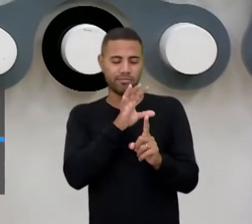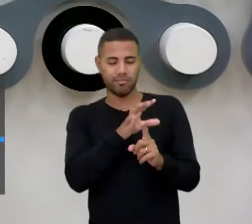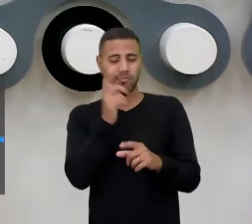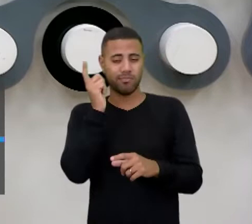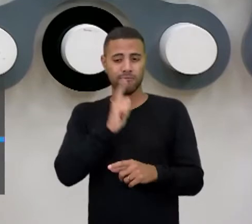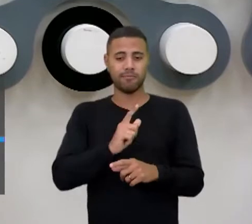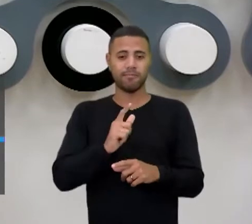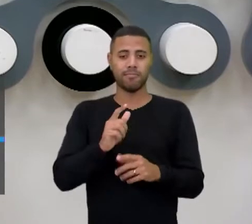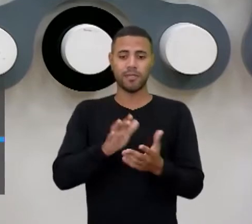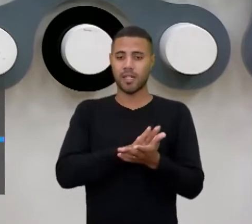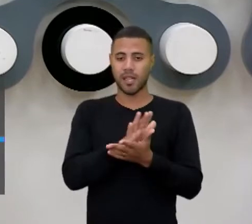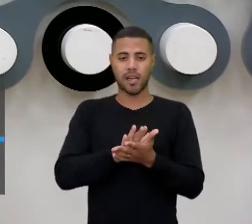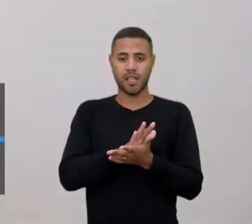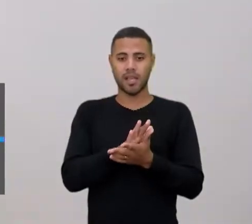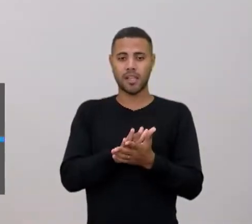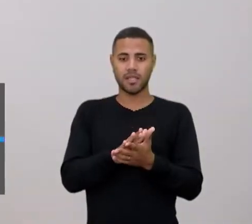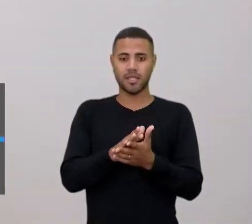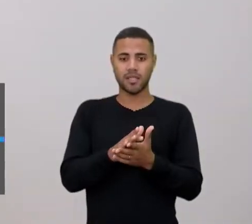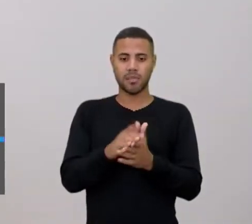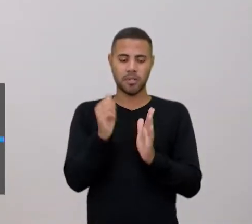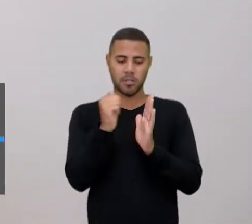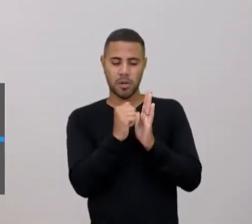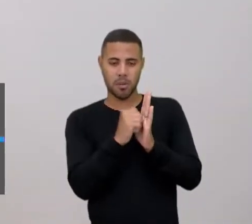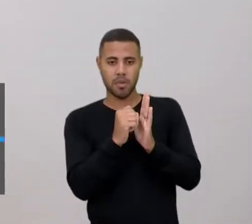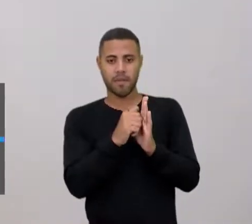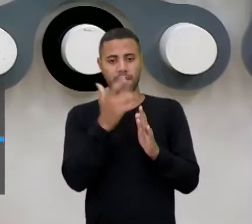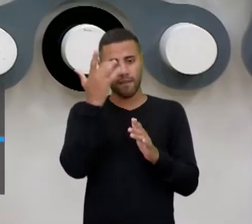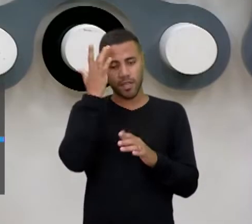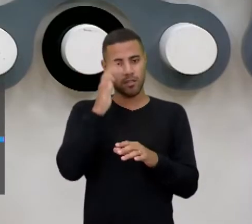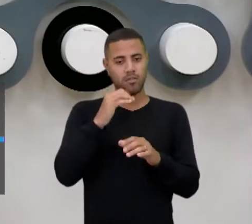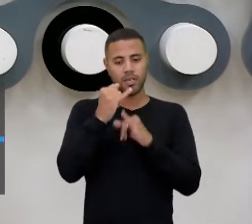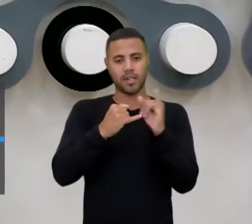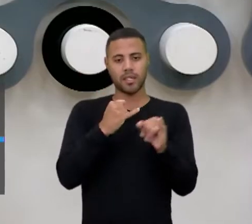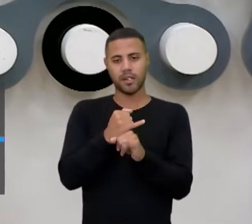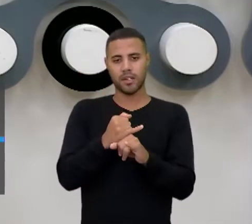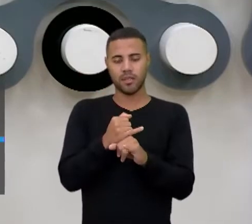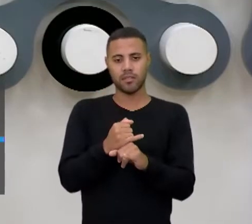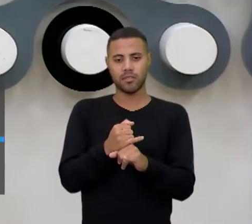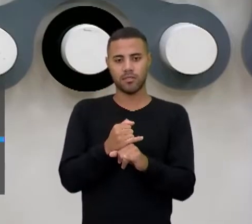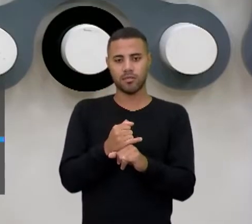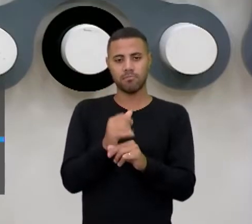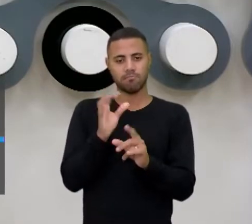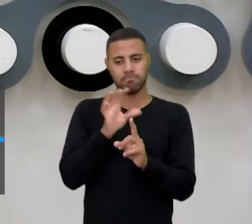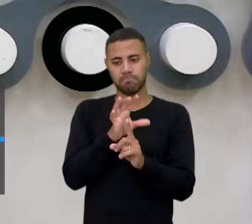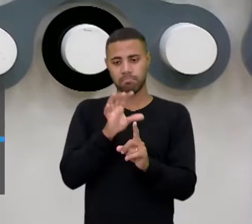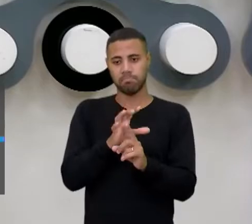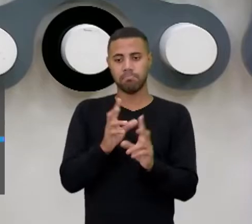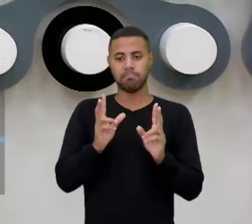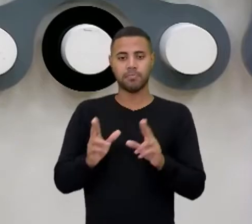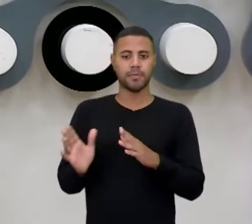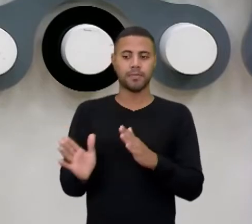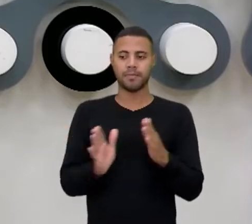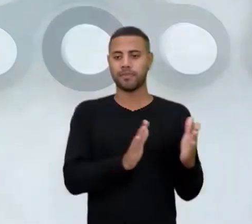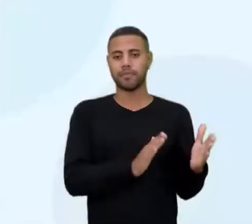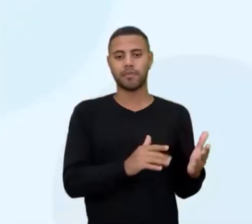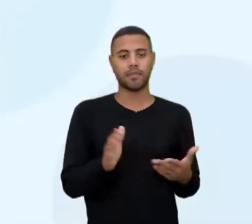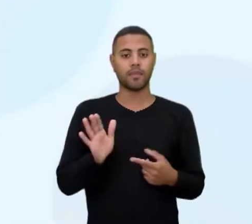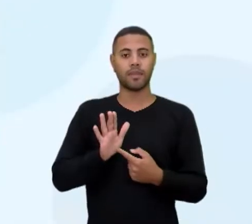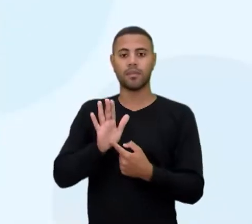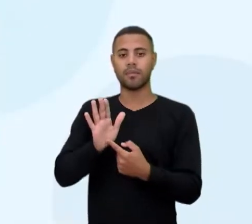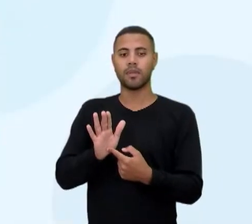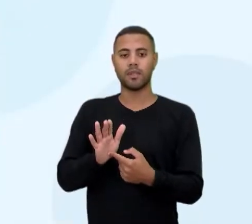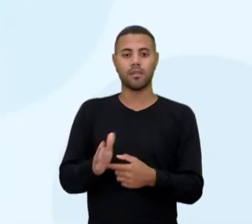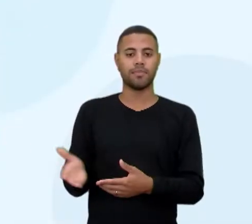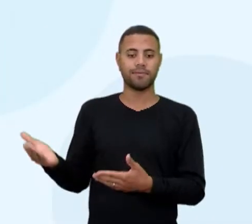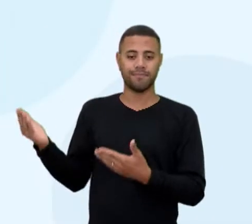aquele incômodo de ficar batendo de porta em porta, né? Agora é uma coisa muito automática. Tem uma cena aí na tela, né, uma imagem que eu busquei,